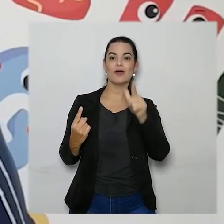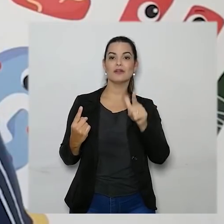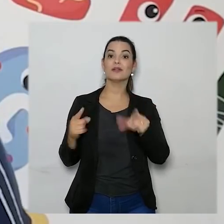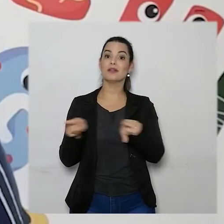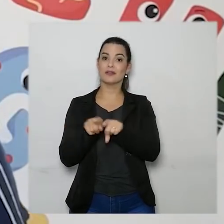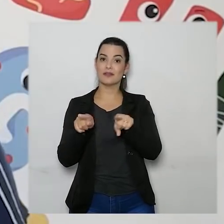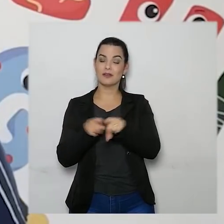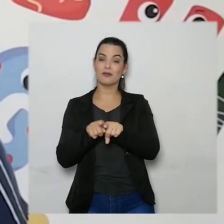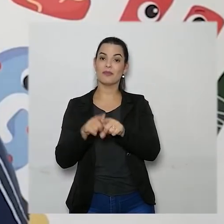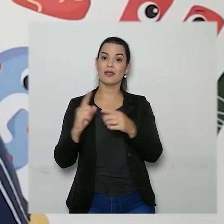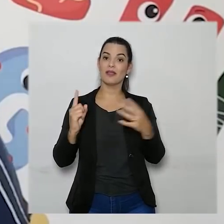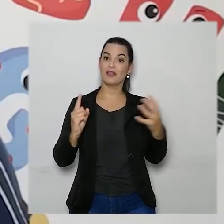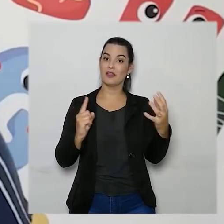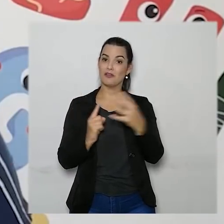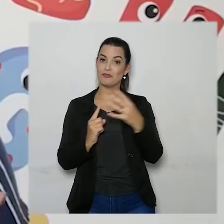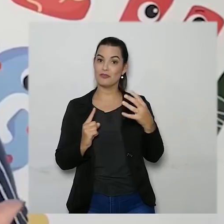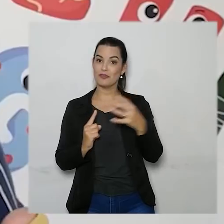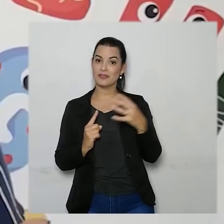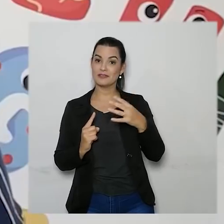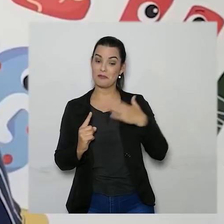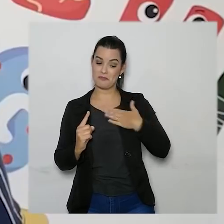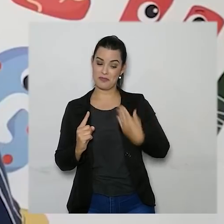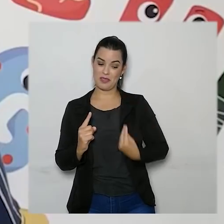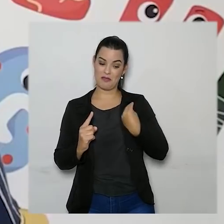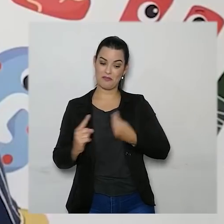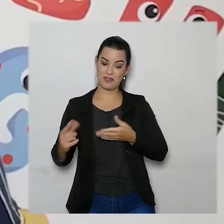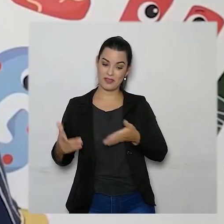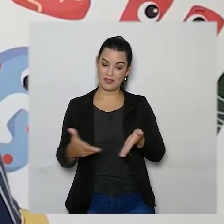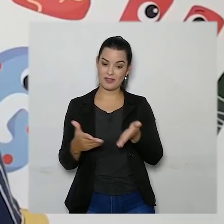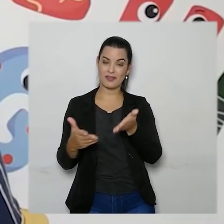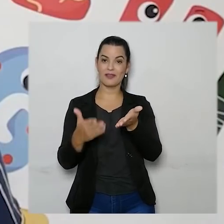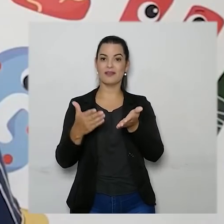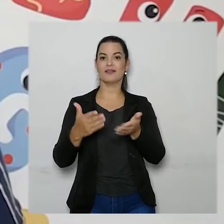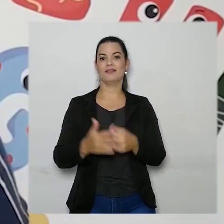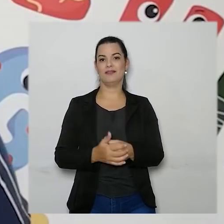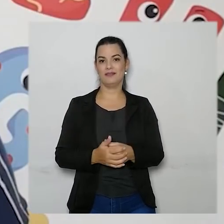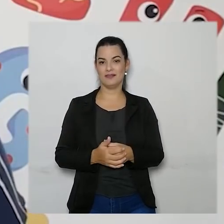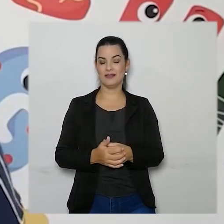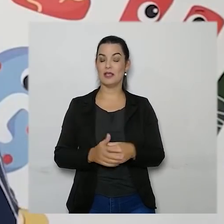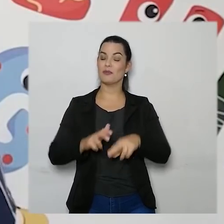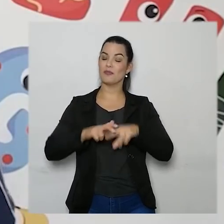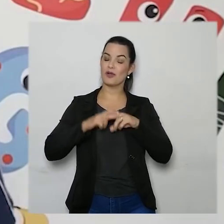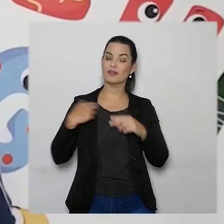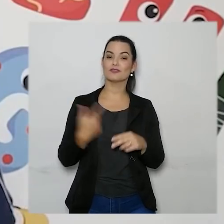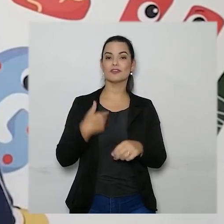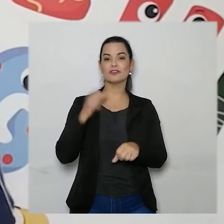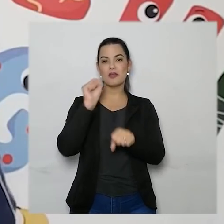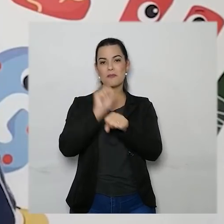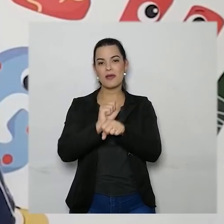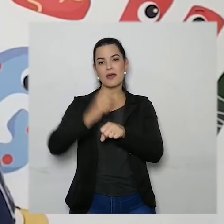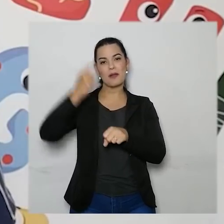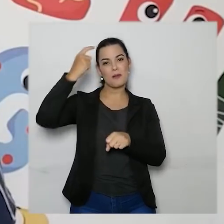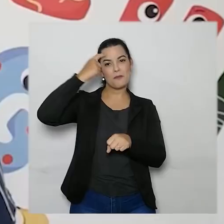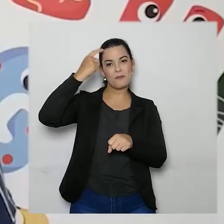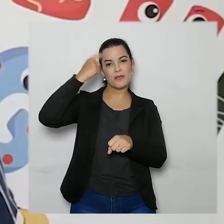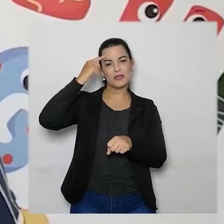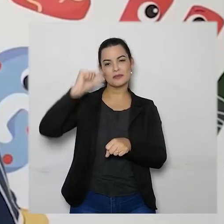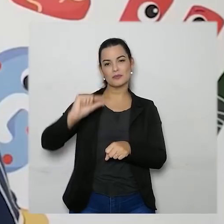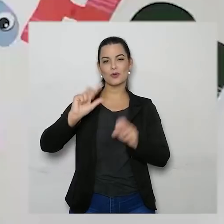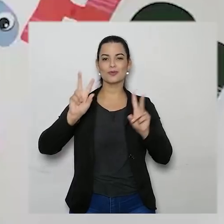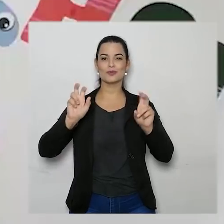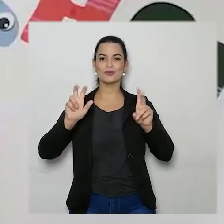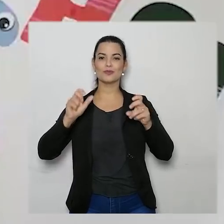em busca dos meus sonhos, e é por isso que nós pensamos um pouquinho sobre tudo isso nos nossos